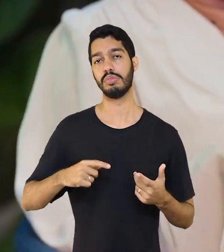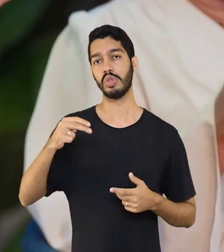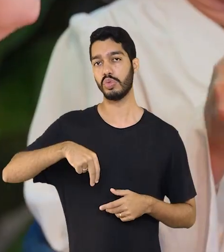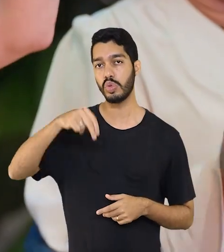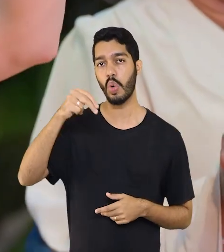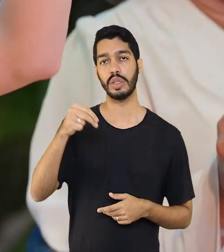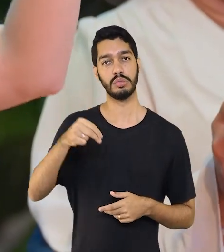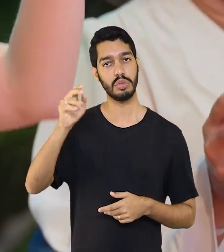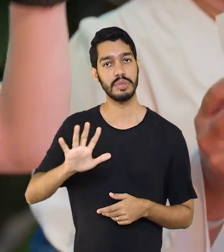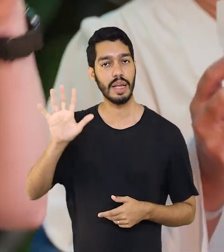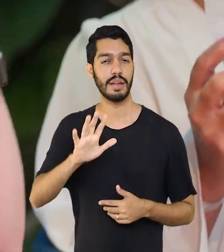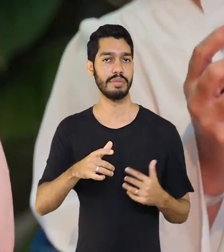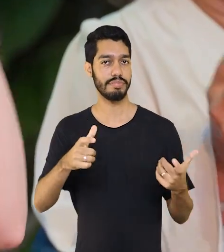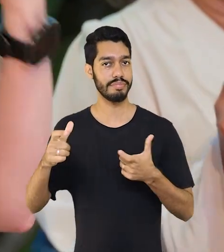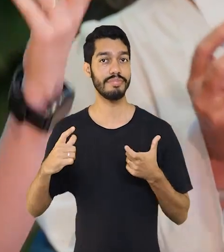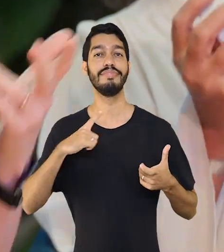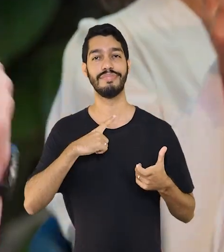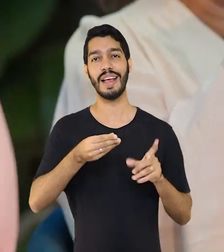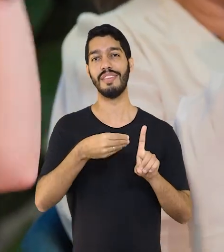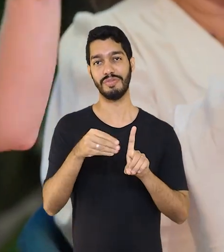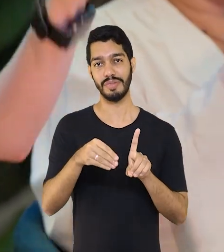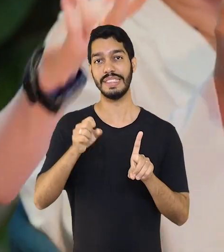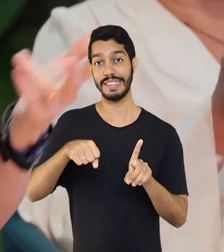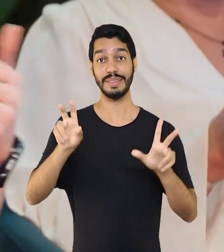eixo norte e nordeste, então, em